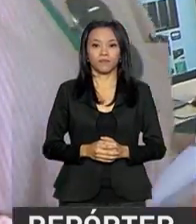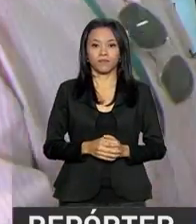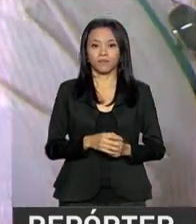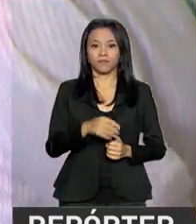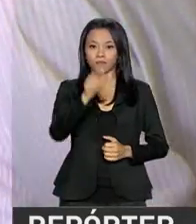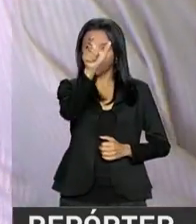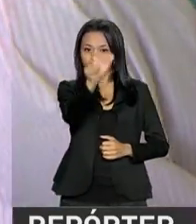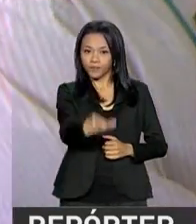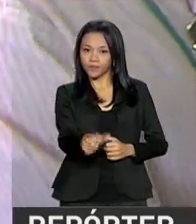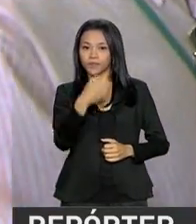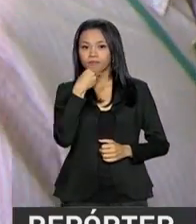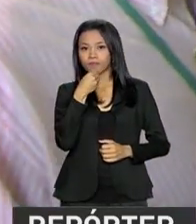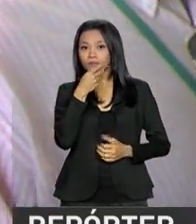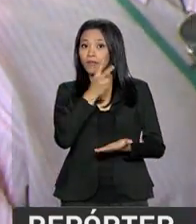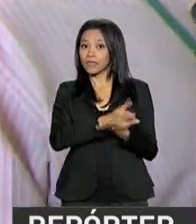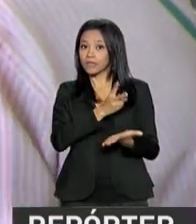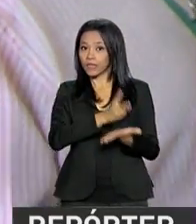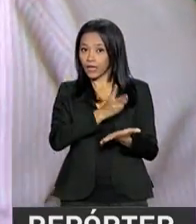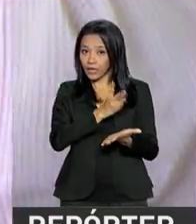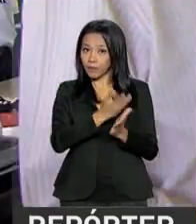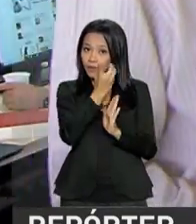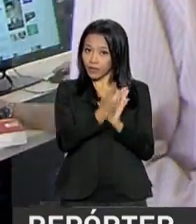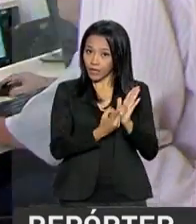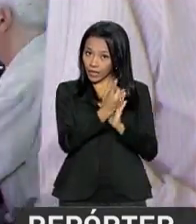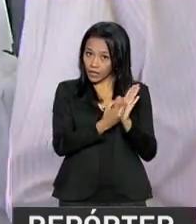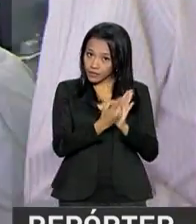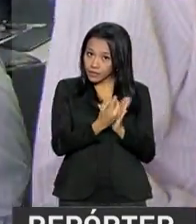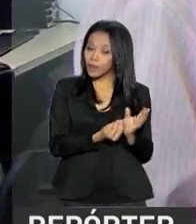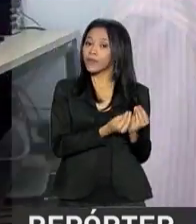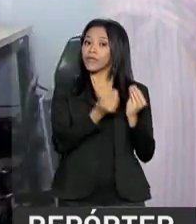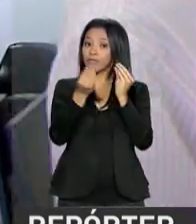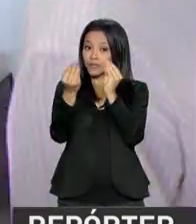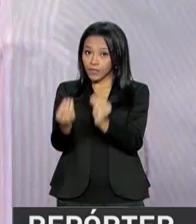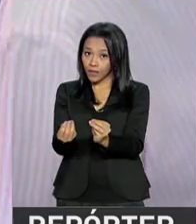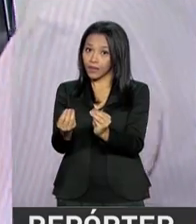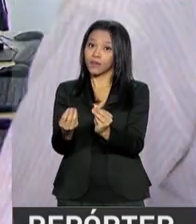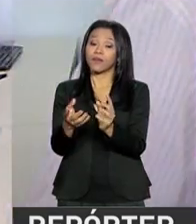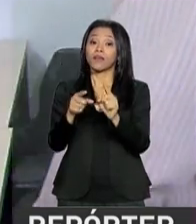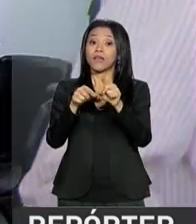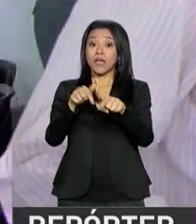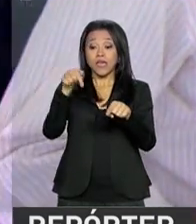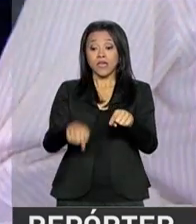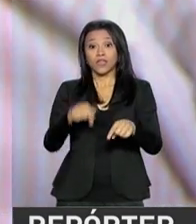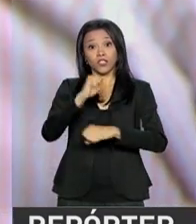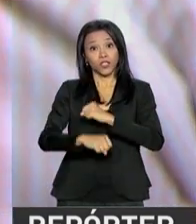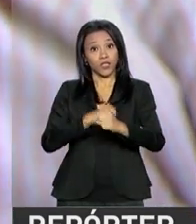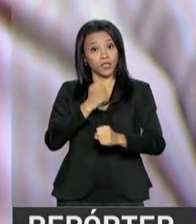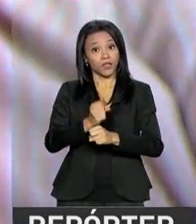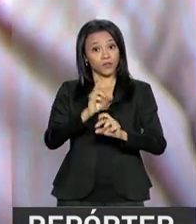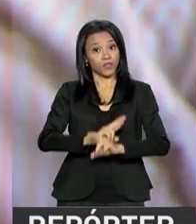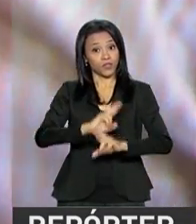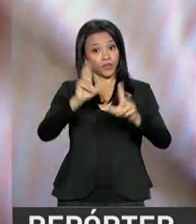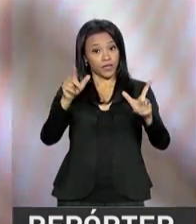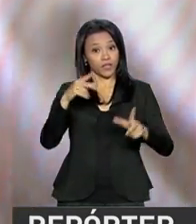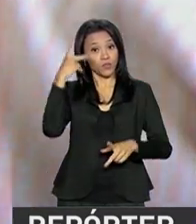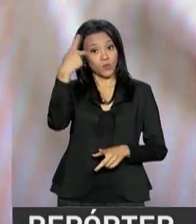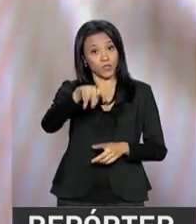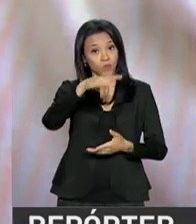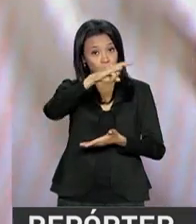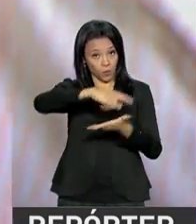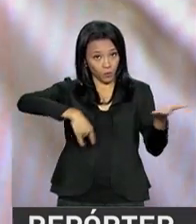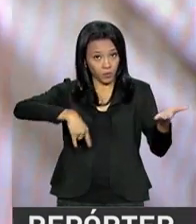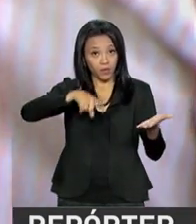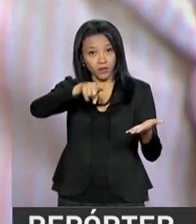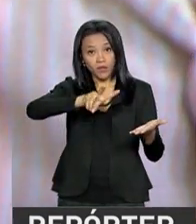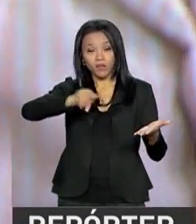O Wilson sempre entrega a declaração do imposto de renda no início do prazo, mas neste ano vai ser diferente. Além do seu documento,